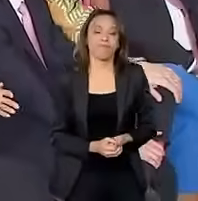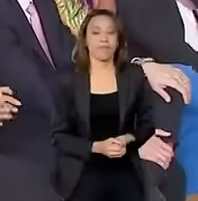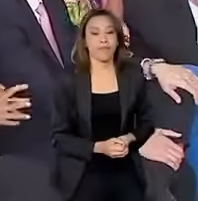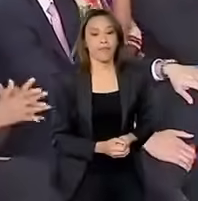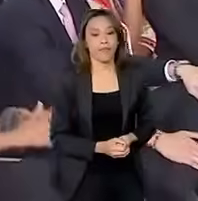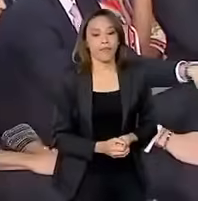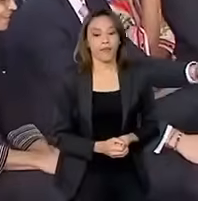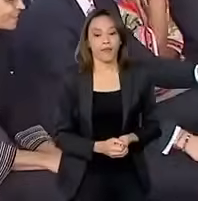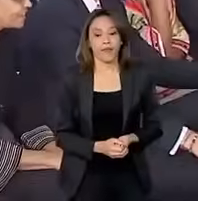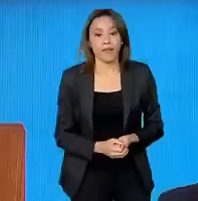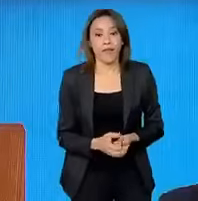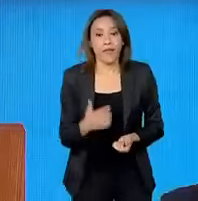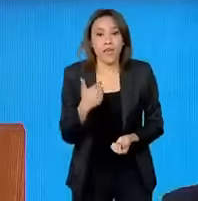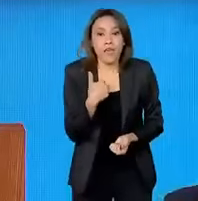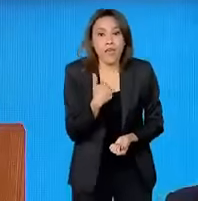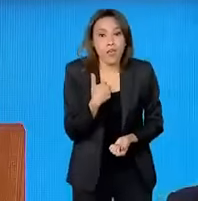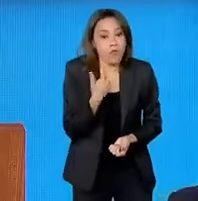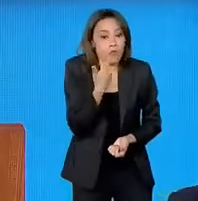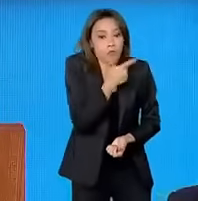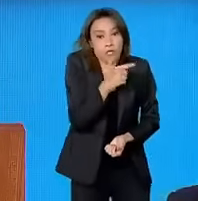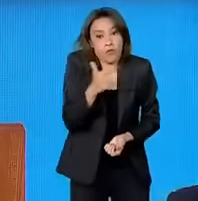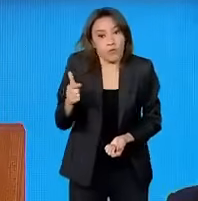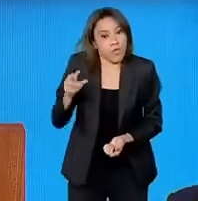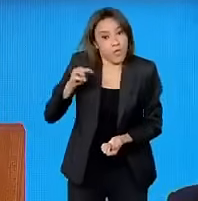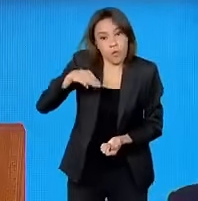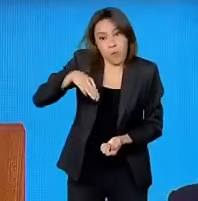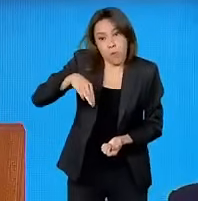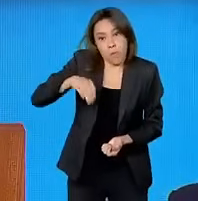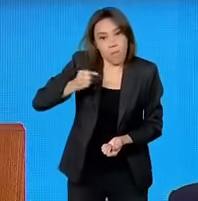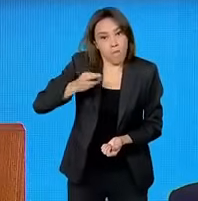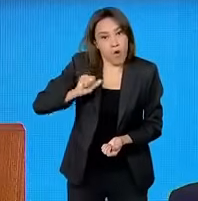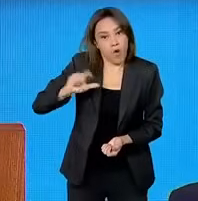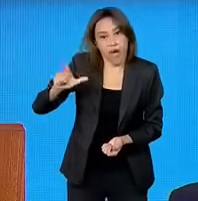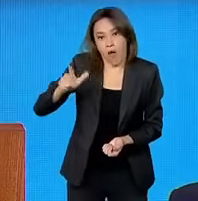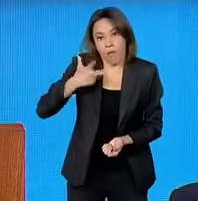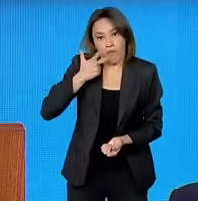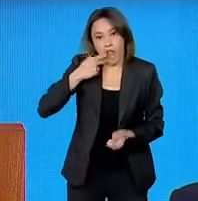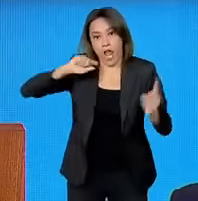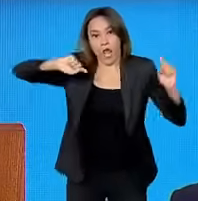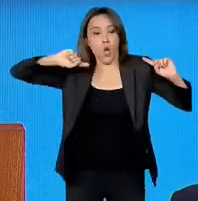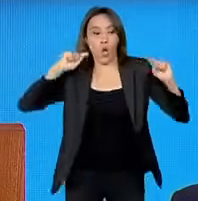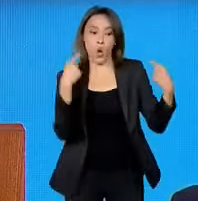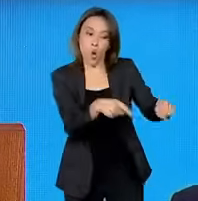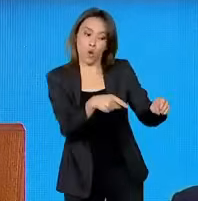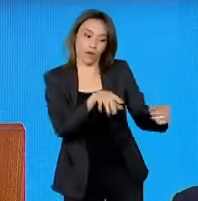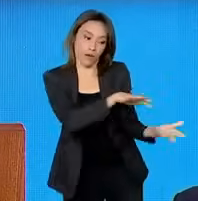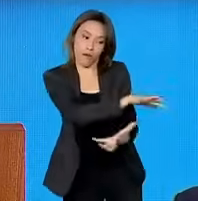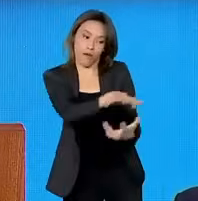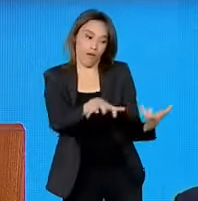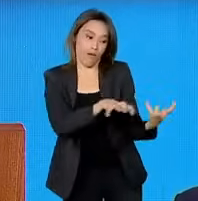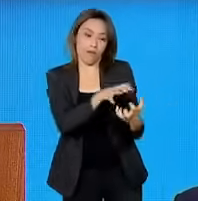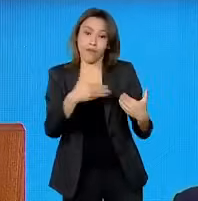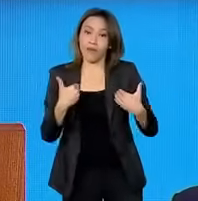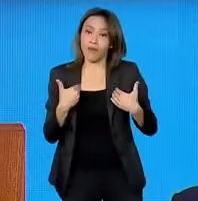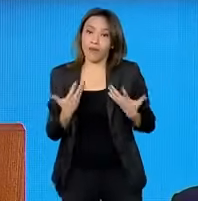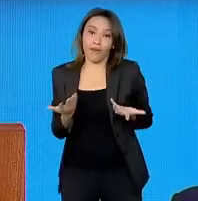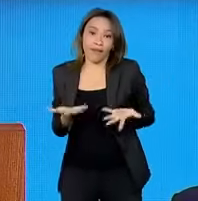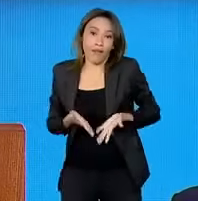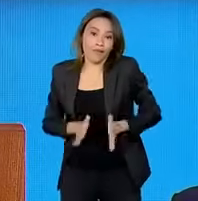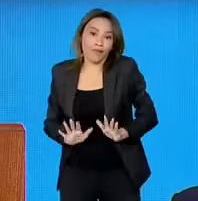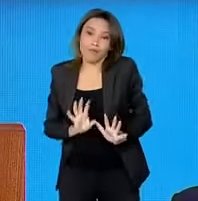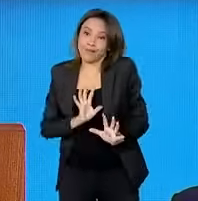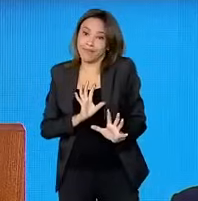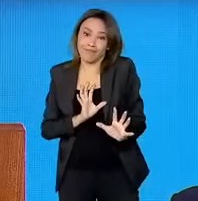Eu não tenho moral para falar contra a greve, porque eu nasci